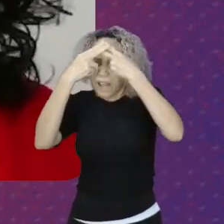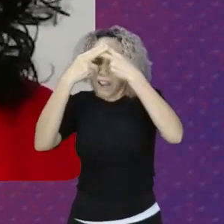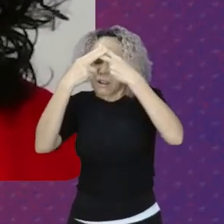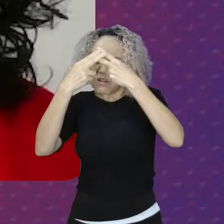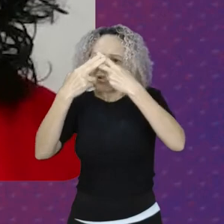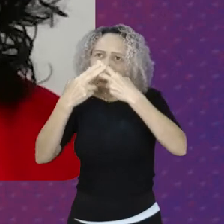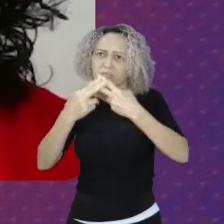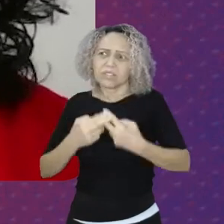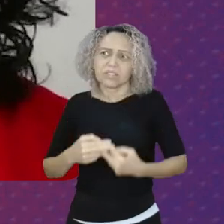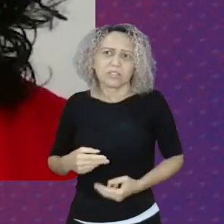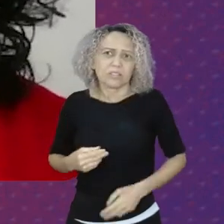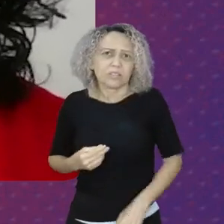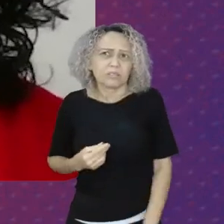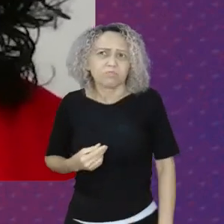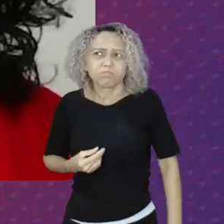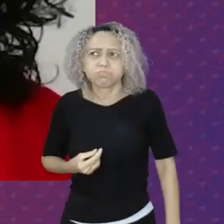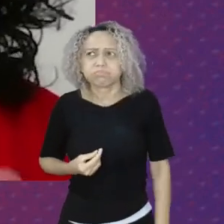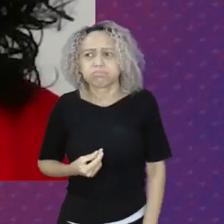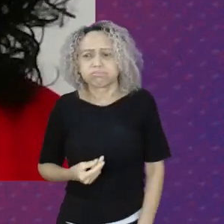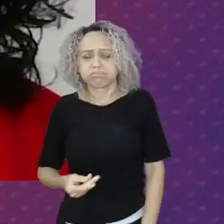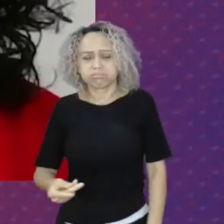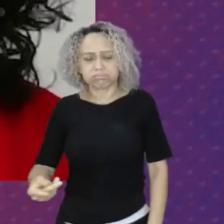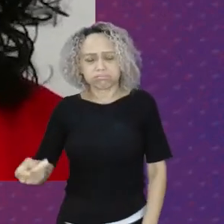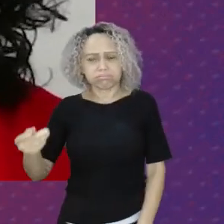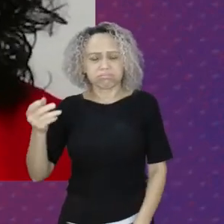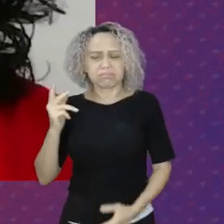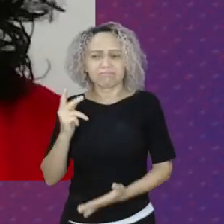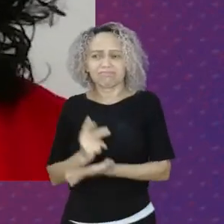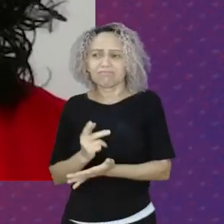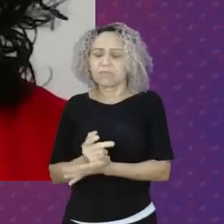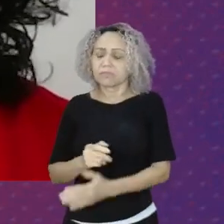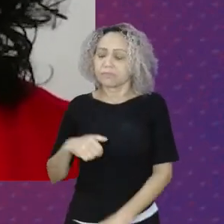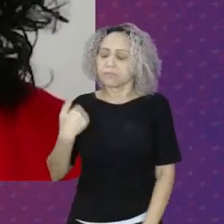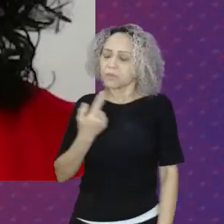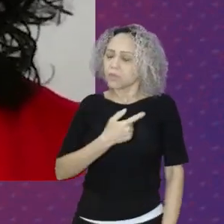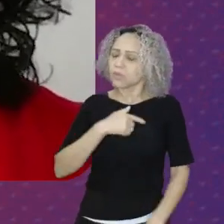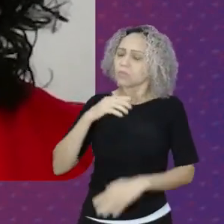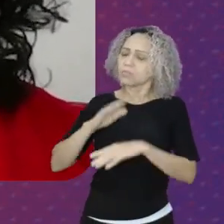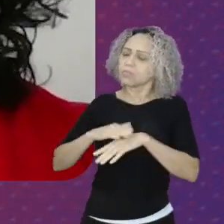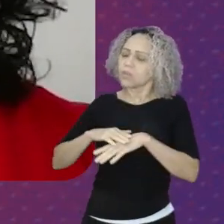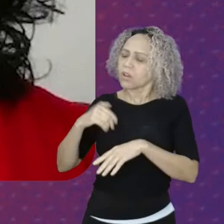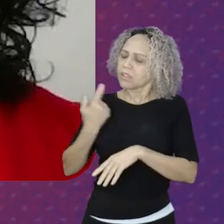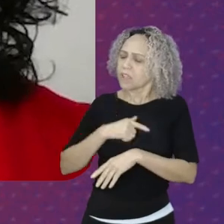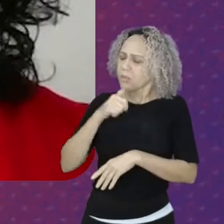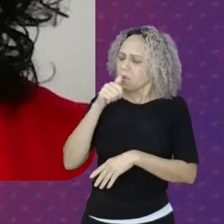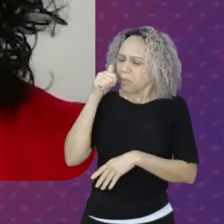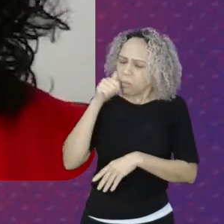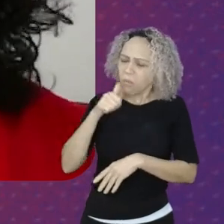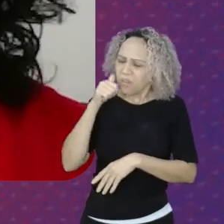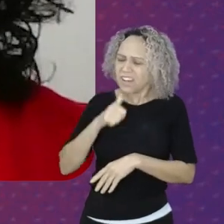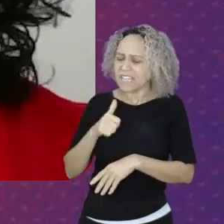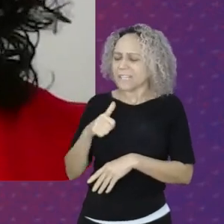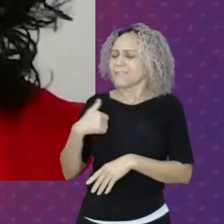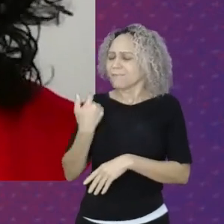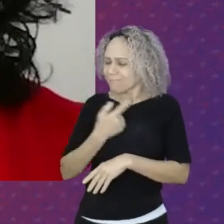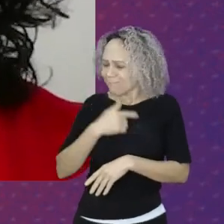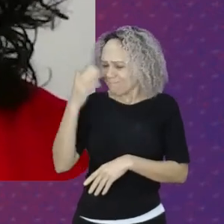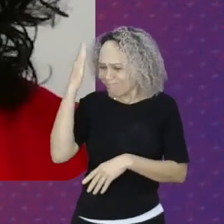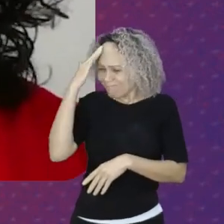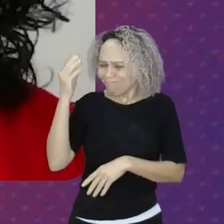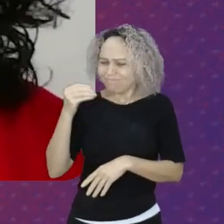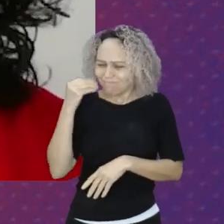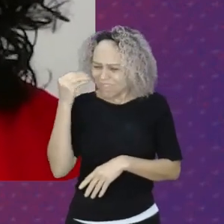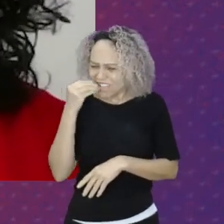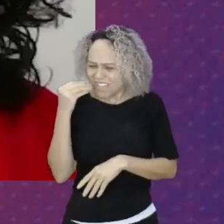que somos mulheres, sabemos como que, para nós mulheres, é dolorido toda essa situação